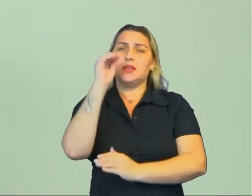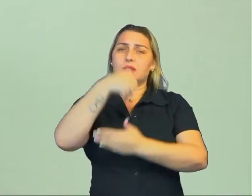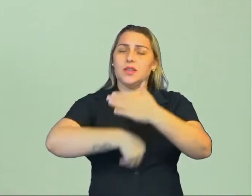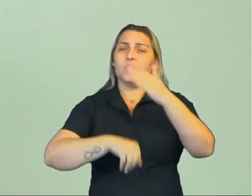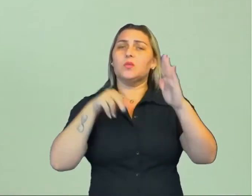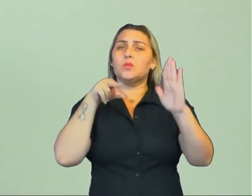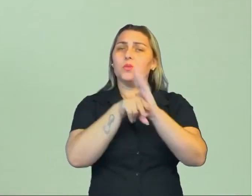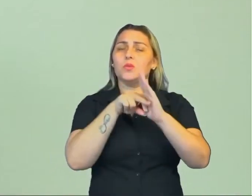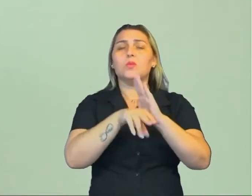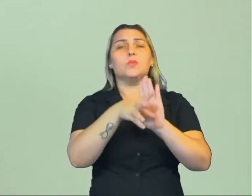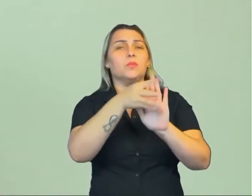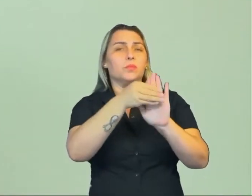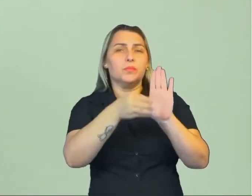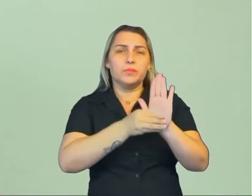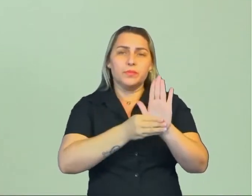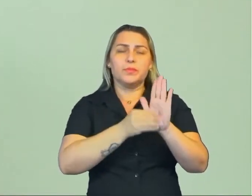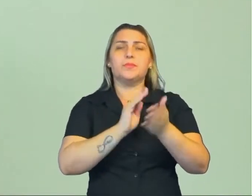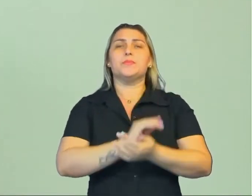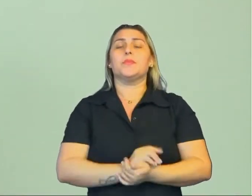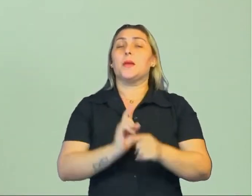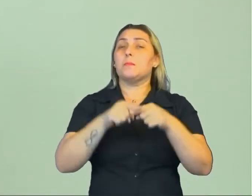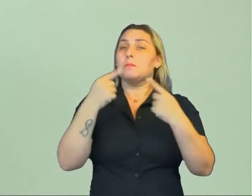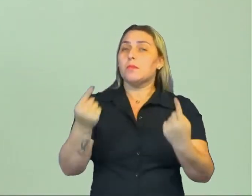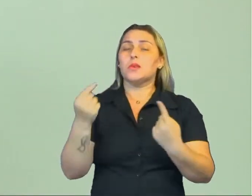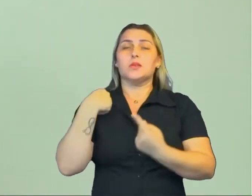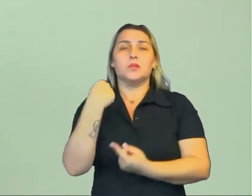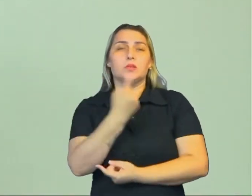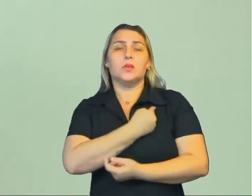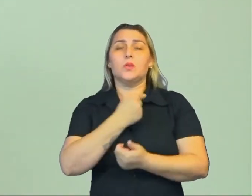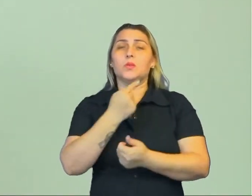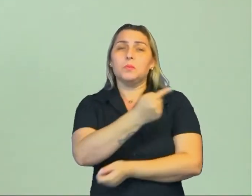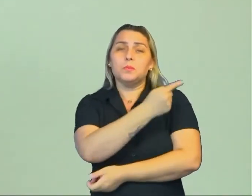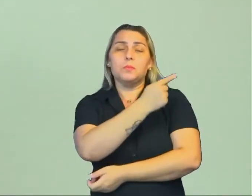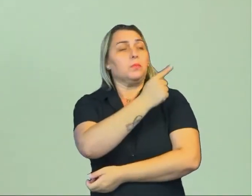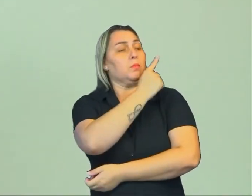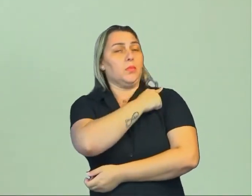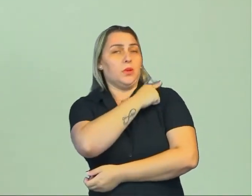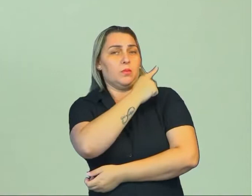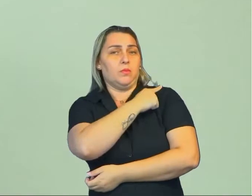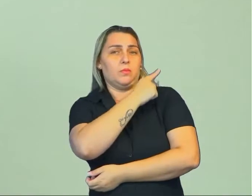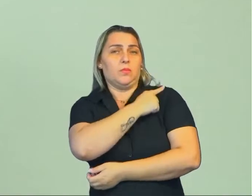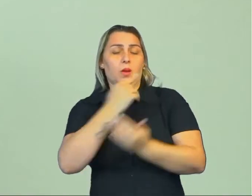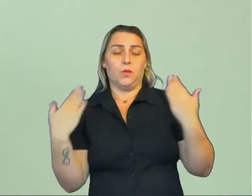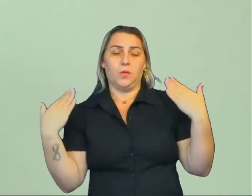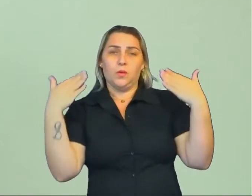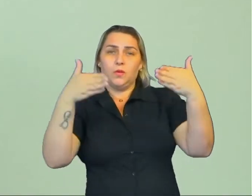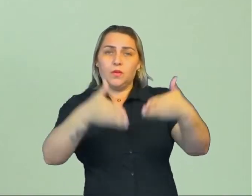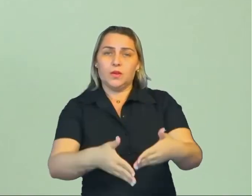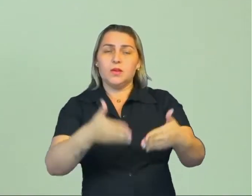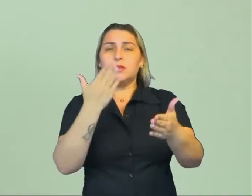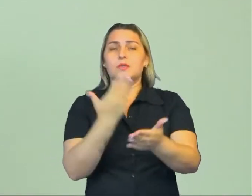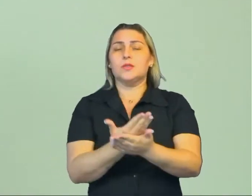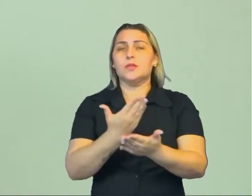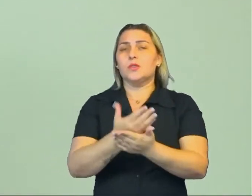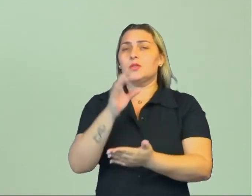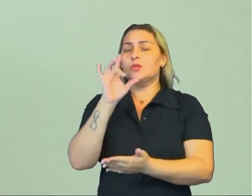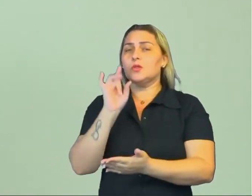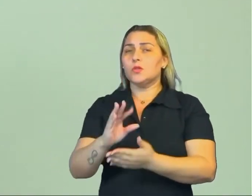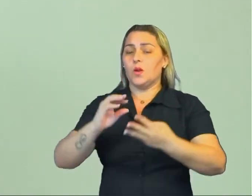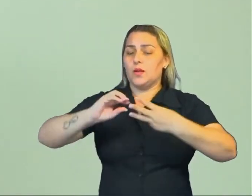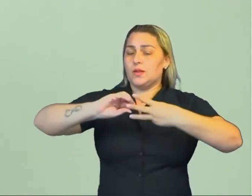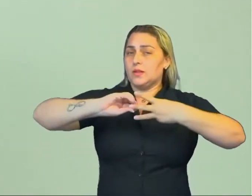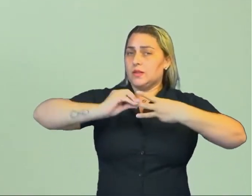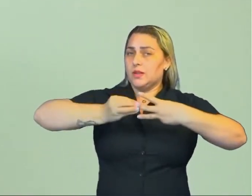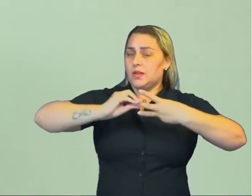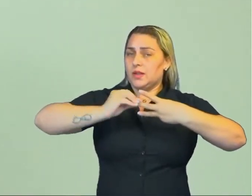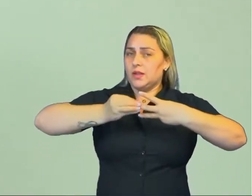dentro do conteúdo de biologia. Porém, nós, no primeiro ano, nós vamos se adentrar a estudar somente